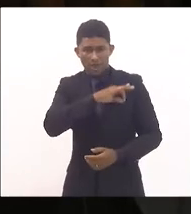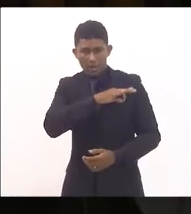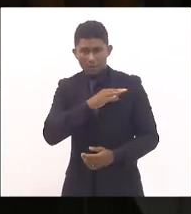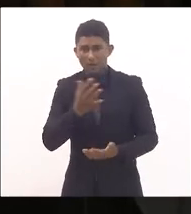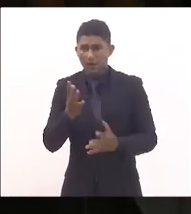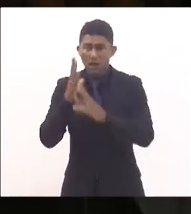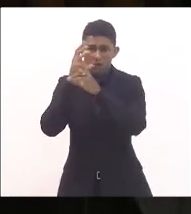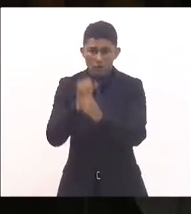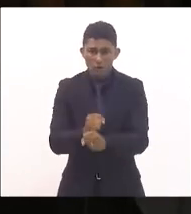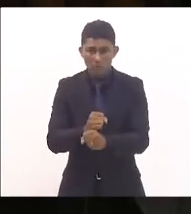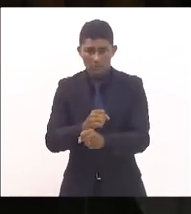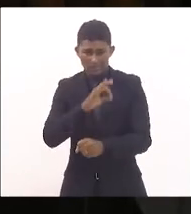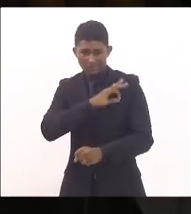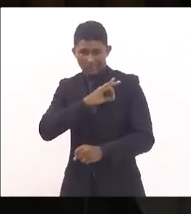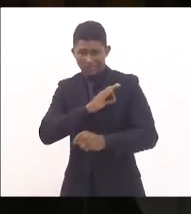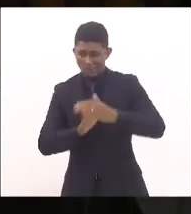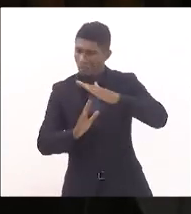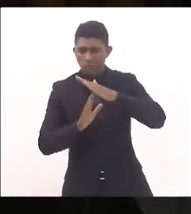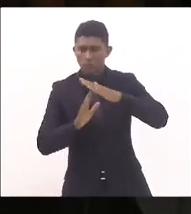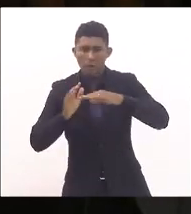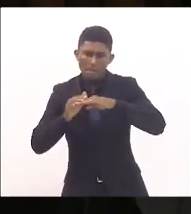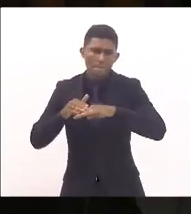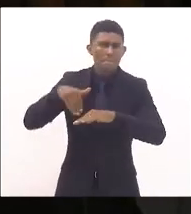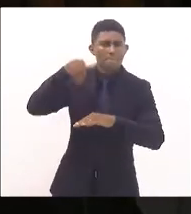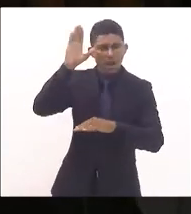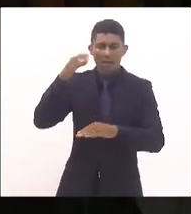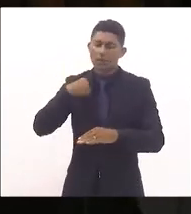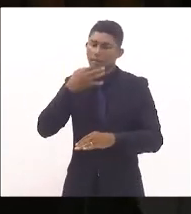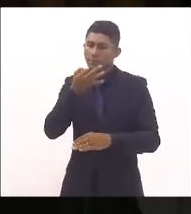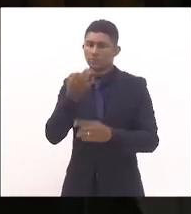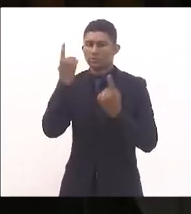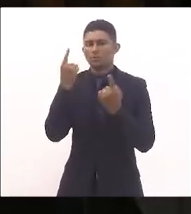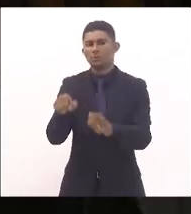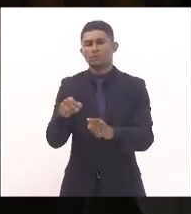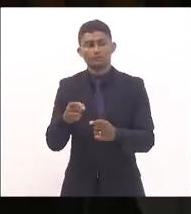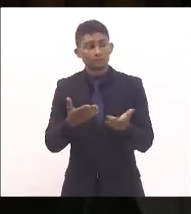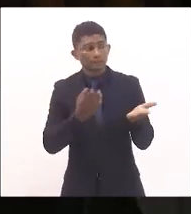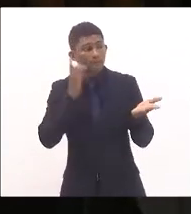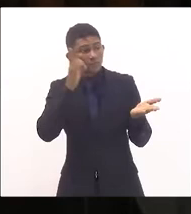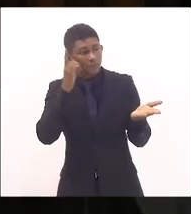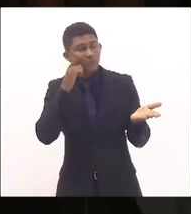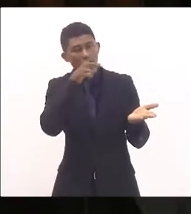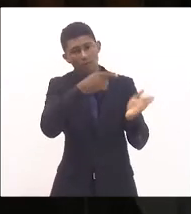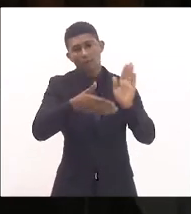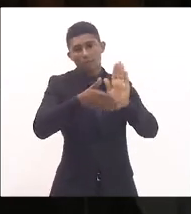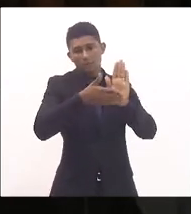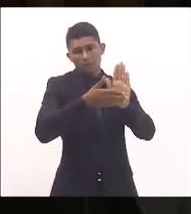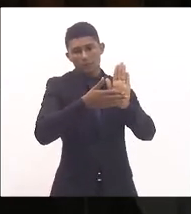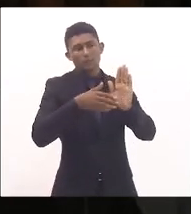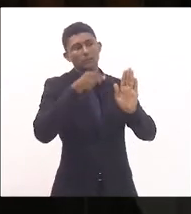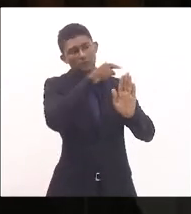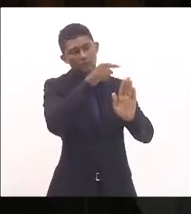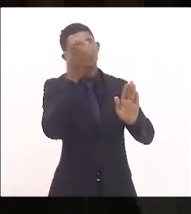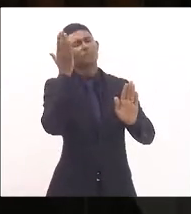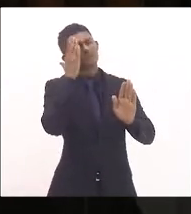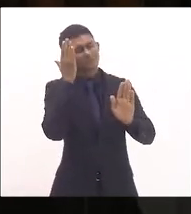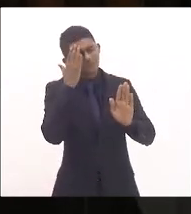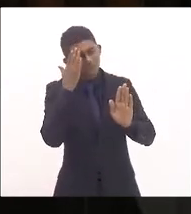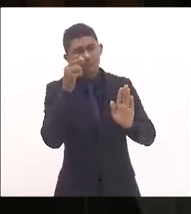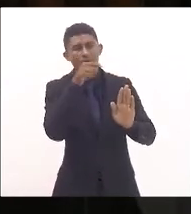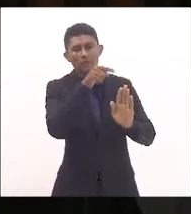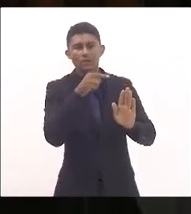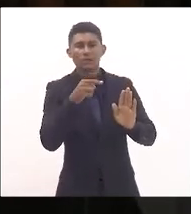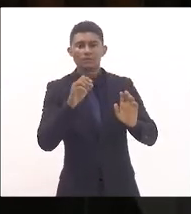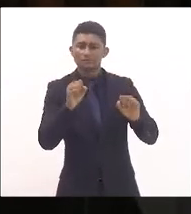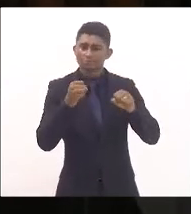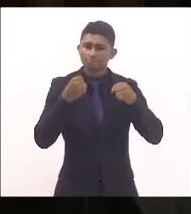acima do teto, eu sou contrário. Entendo a iniciativa do deputado Carlos Augusto, de Vossa Excelência, no sentido de buscar como representante